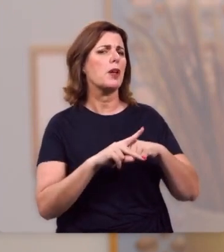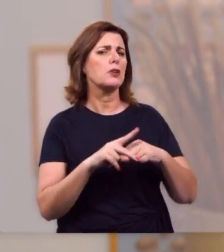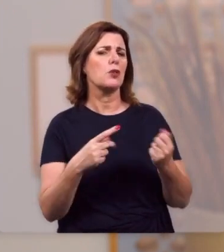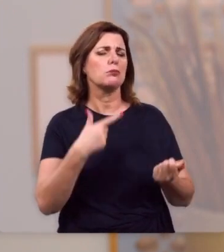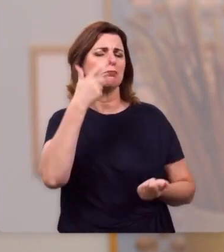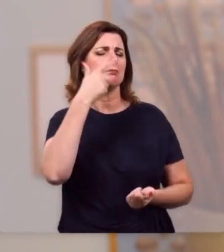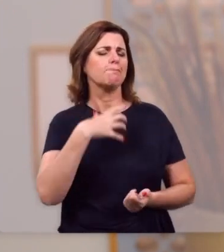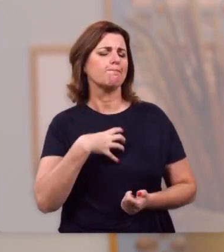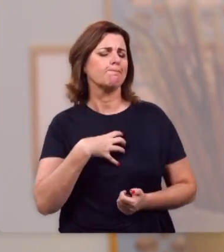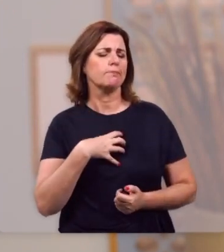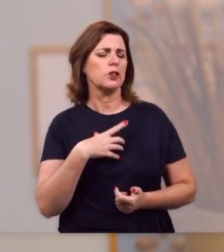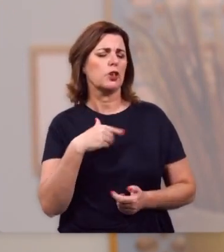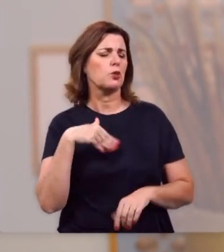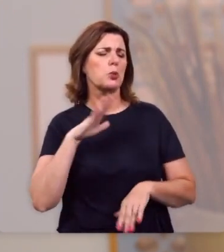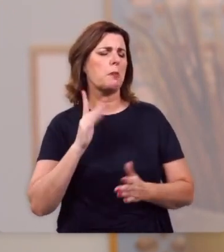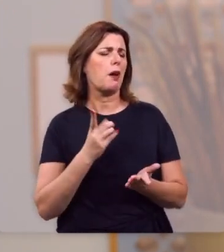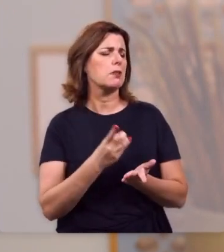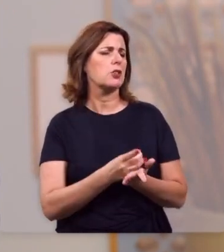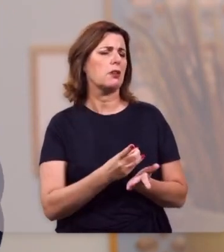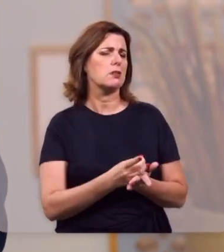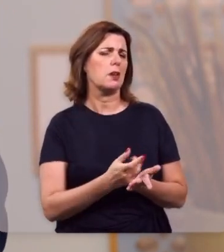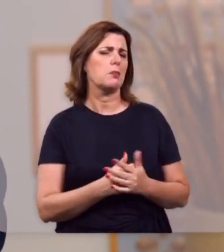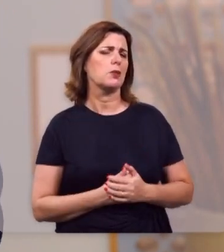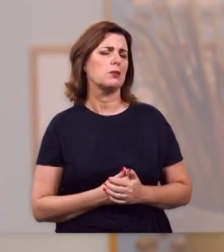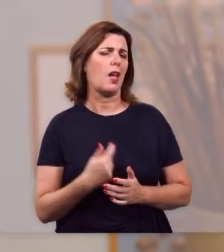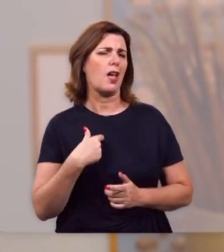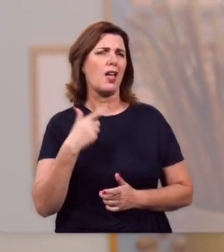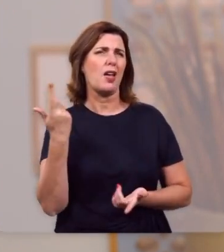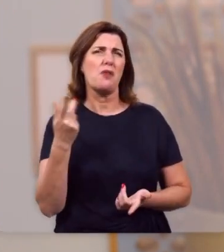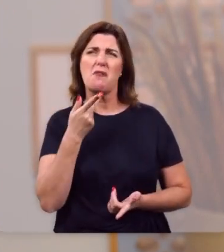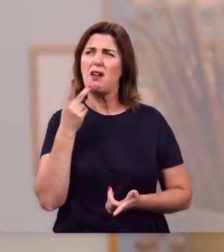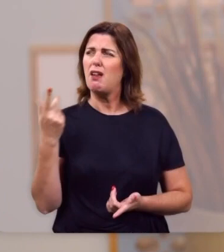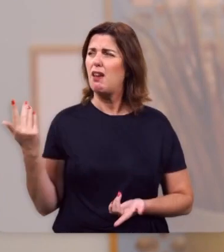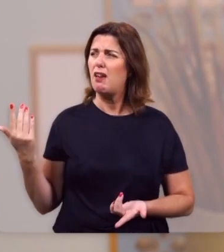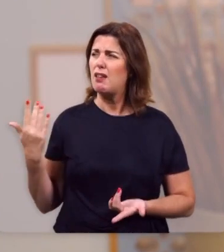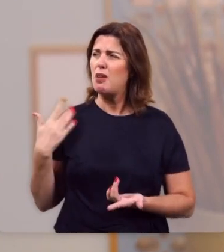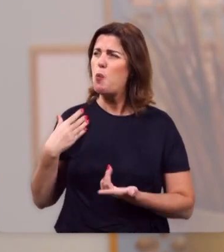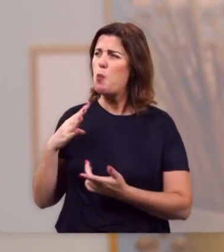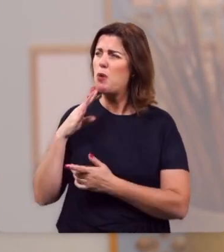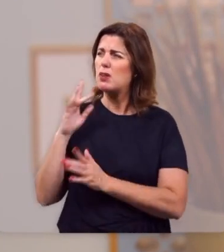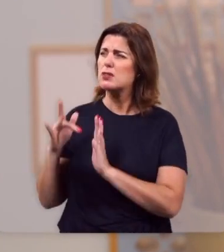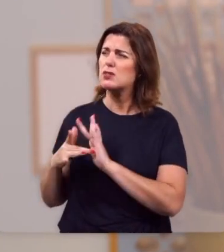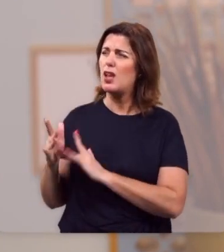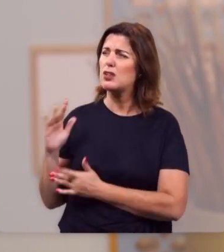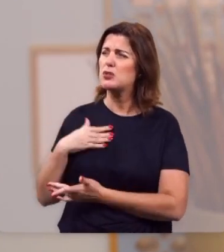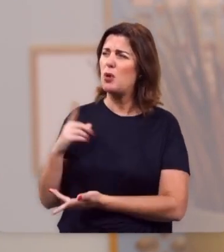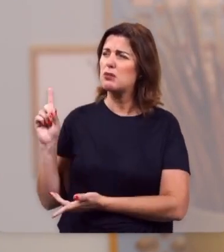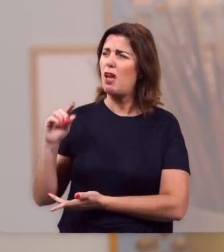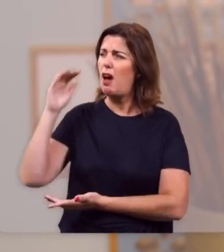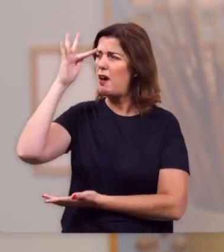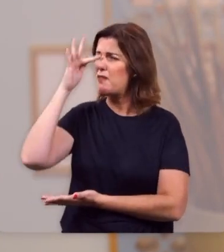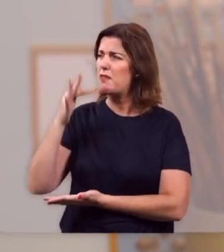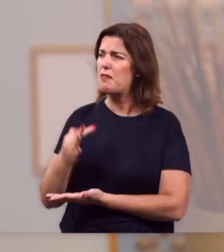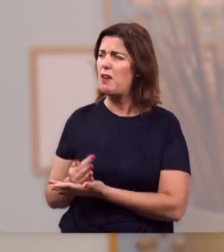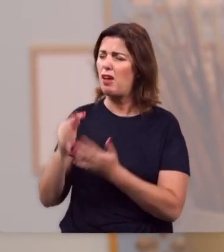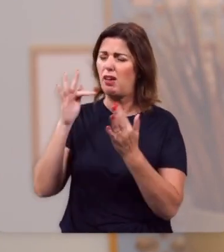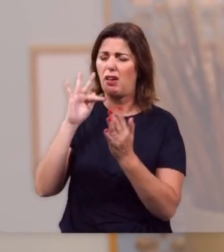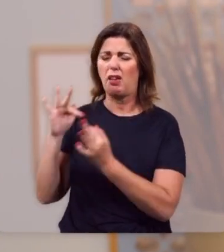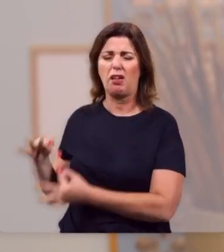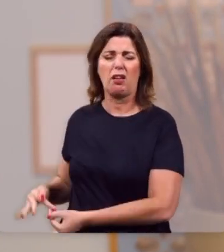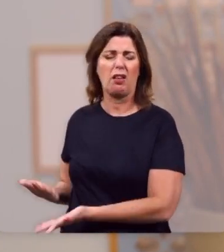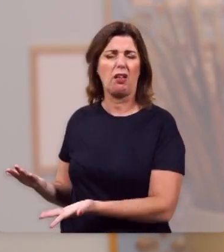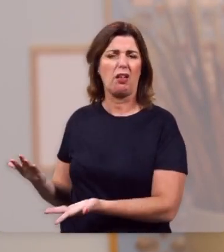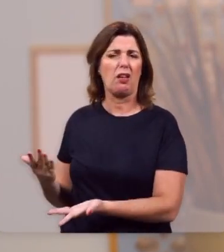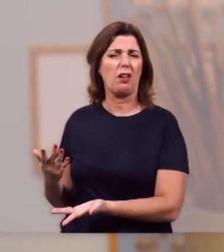um discípulo. Ele tinha negado o seu nome, ele tinha negado a sua fé, ele tinha negado o seu apostolado, ele